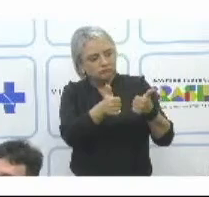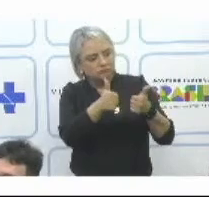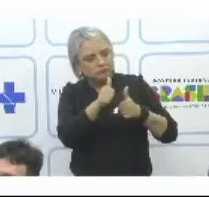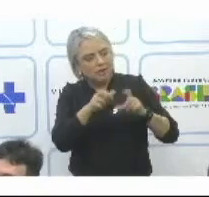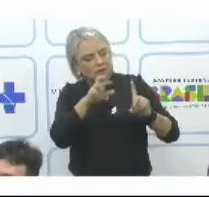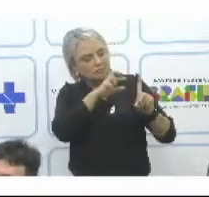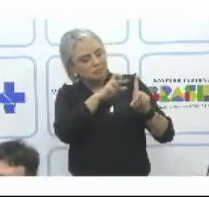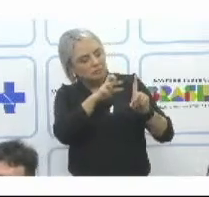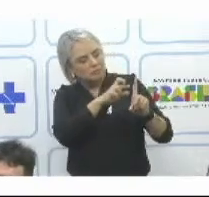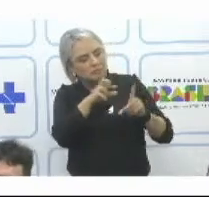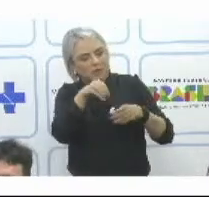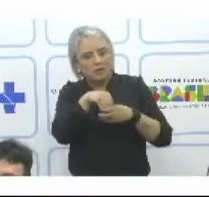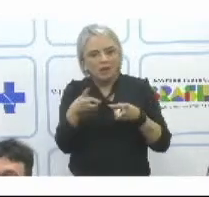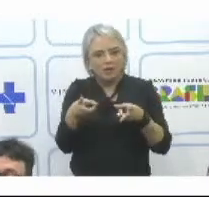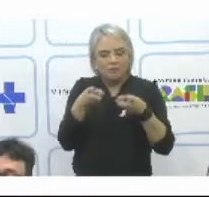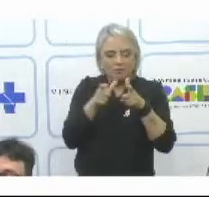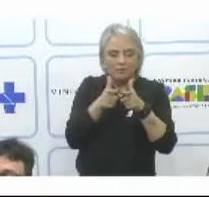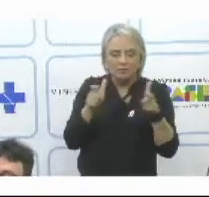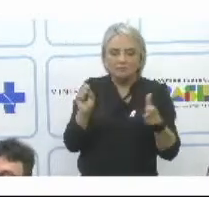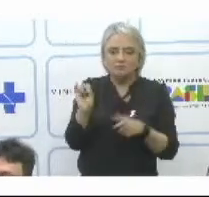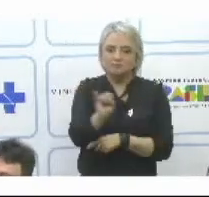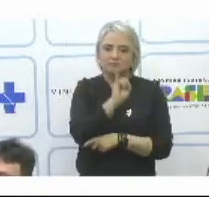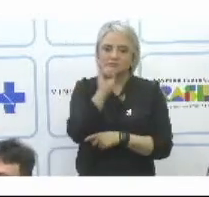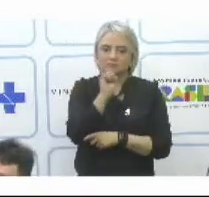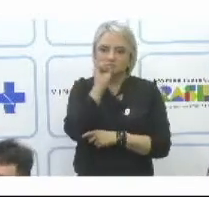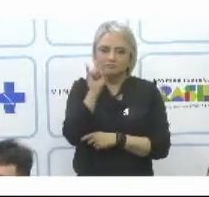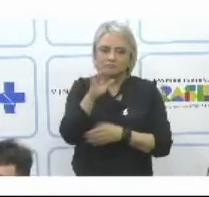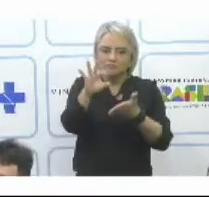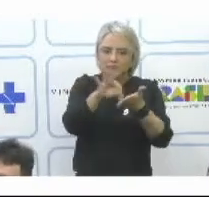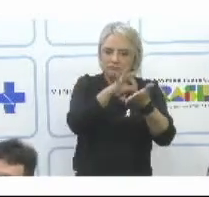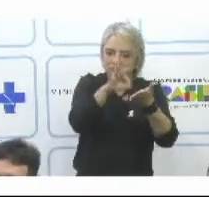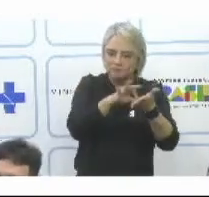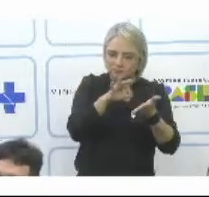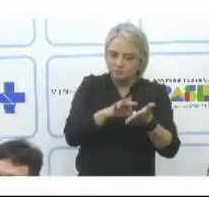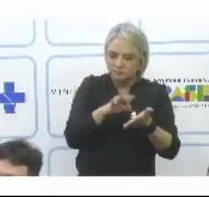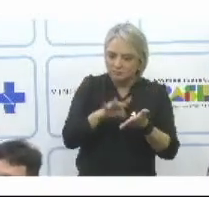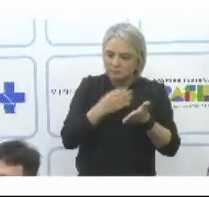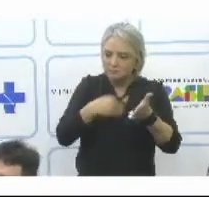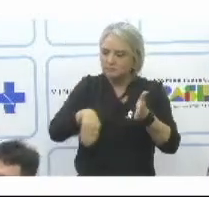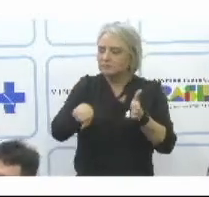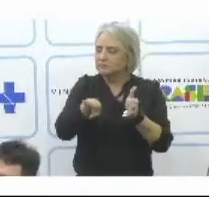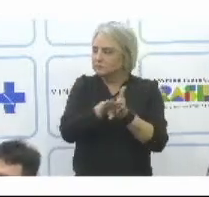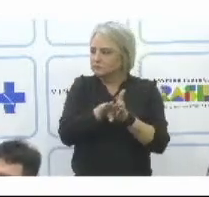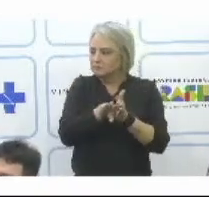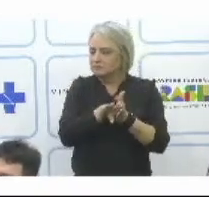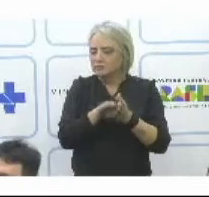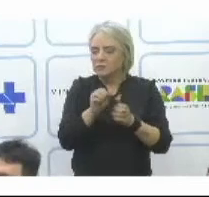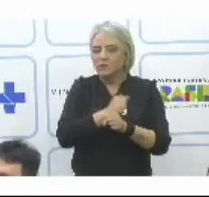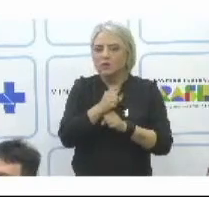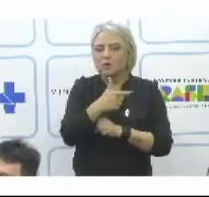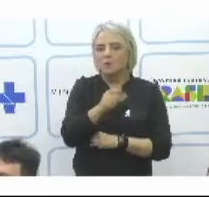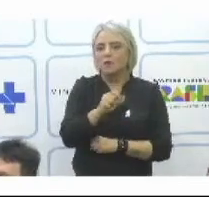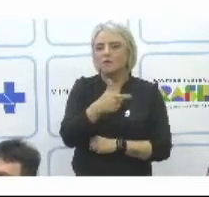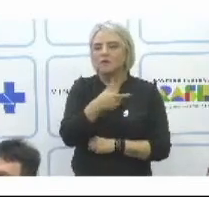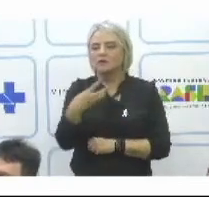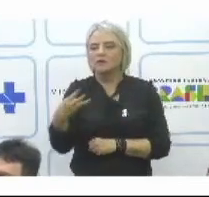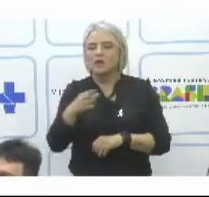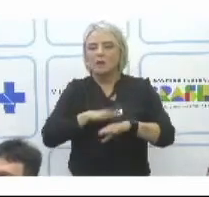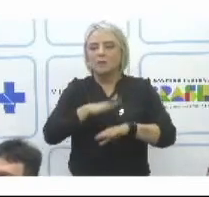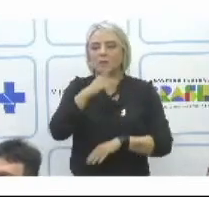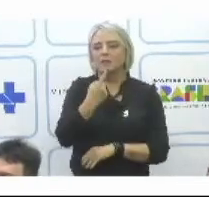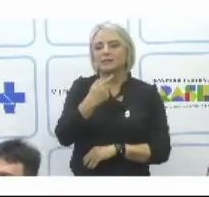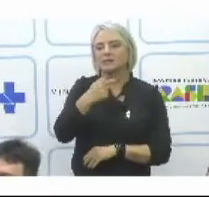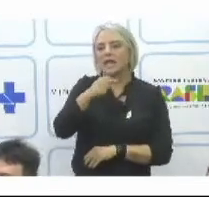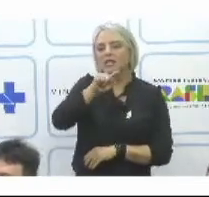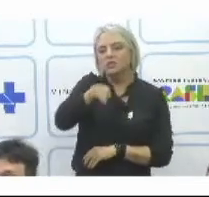primária e a gente vê uma ampliação importante desses registros, né, chegando aí em 2023 com mais de 7